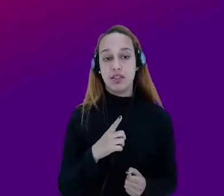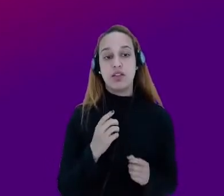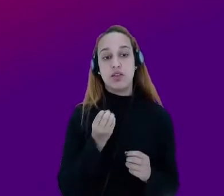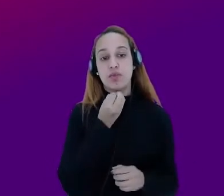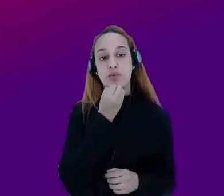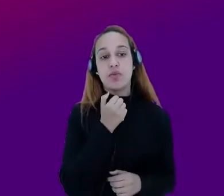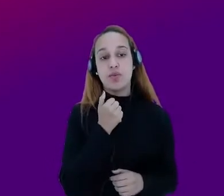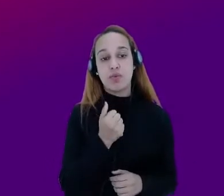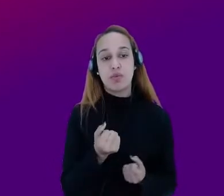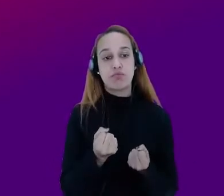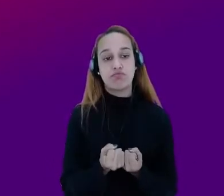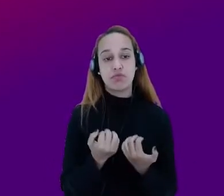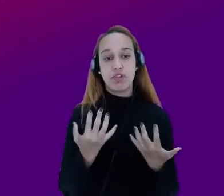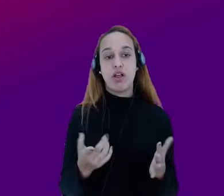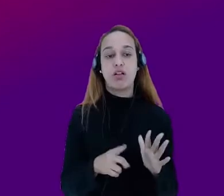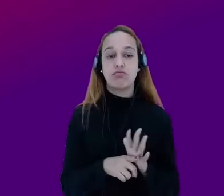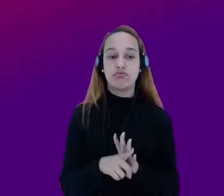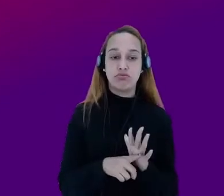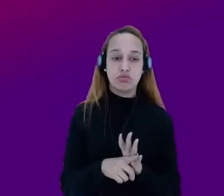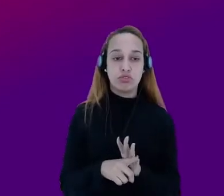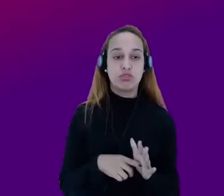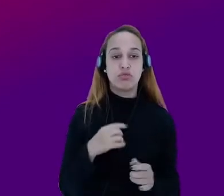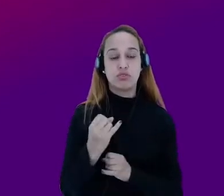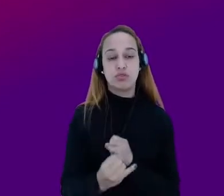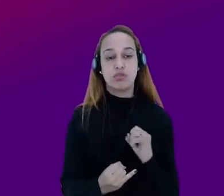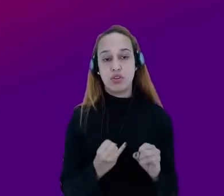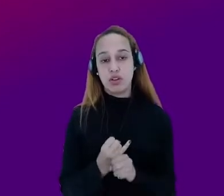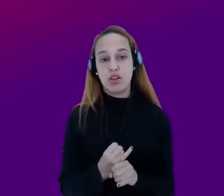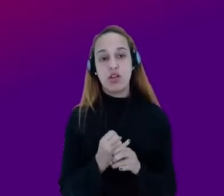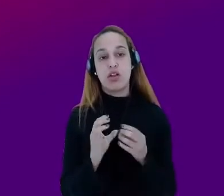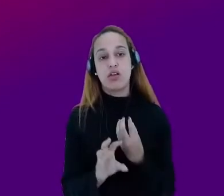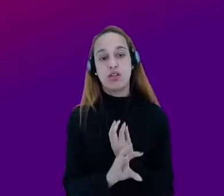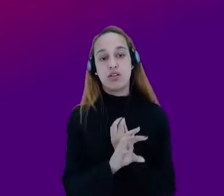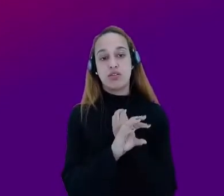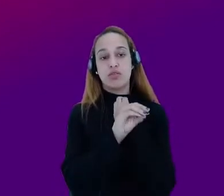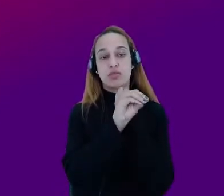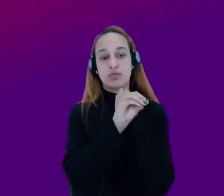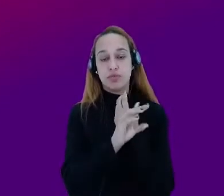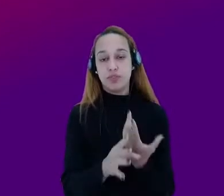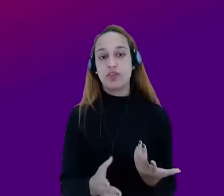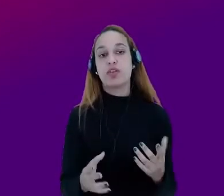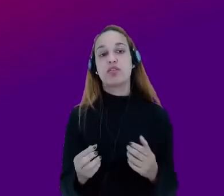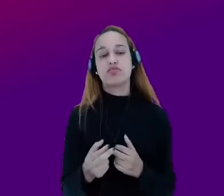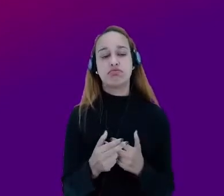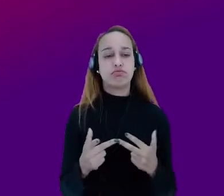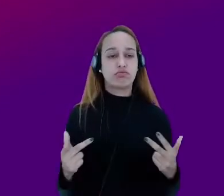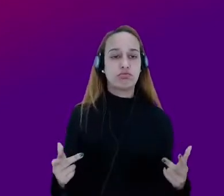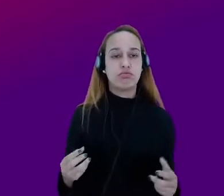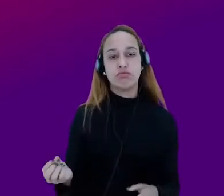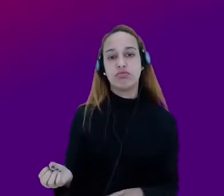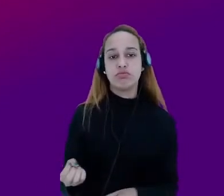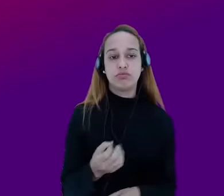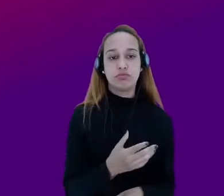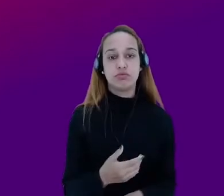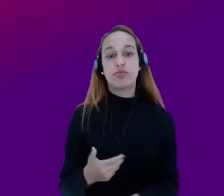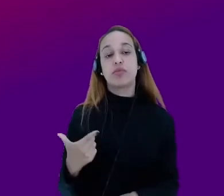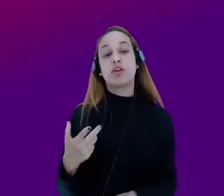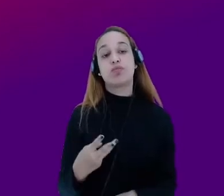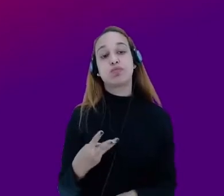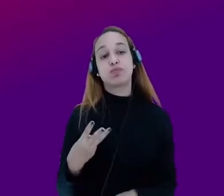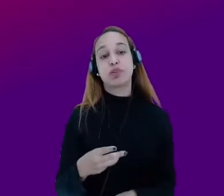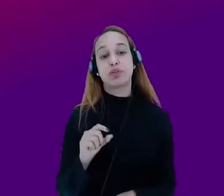mais pesquisa online, videoconferência, portais online inovadores. O outro ponto é